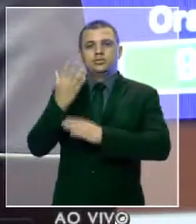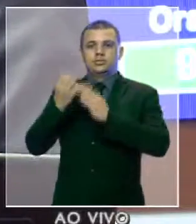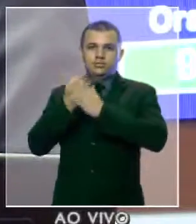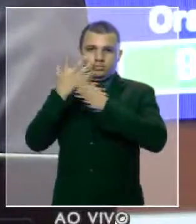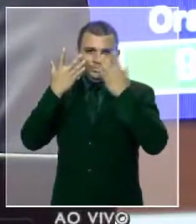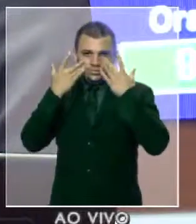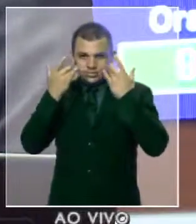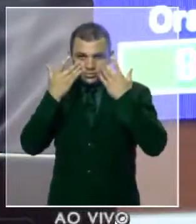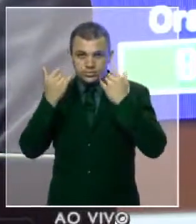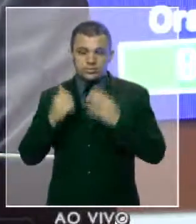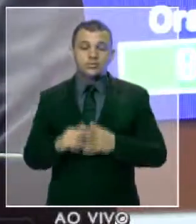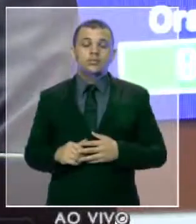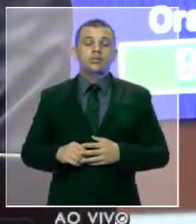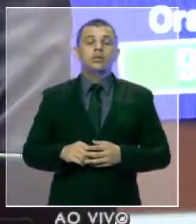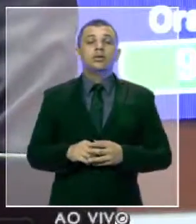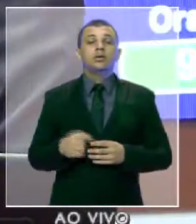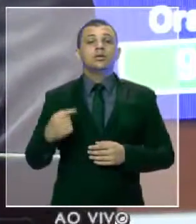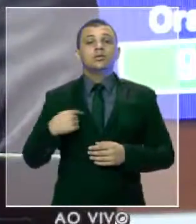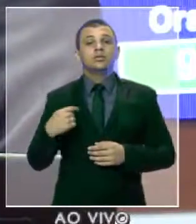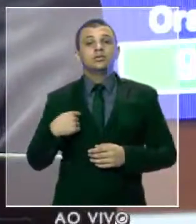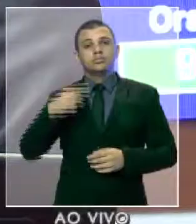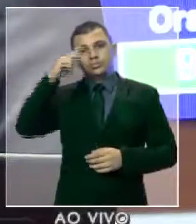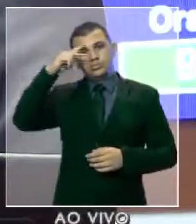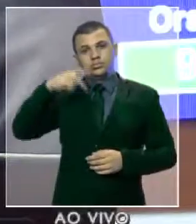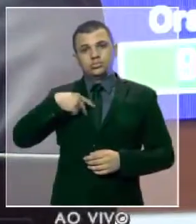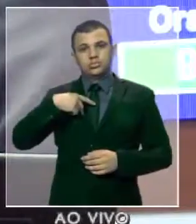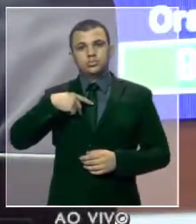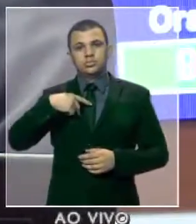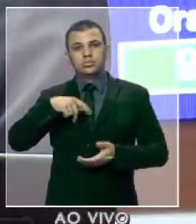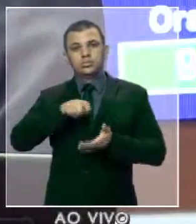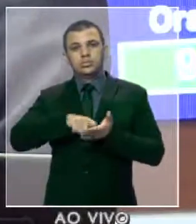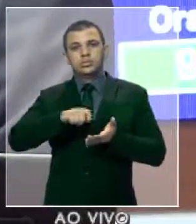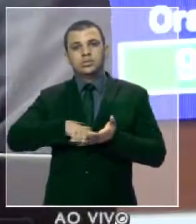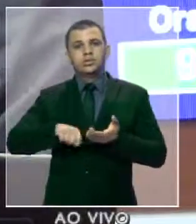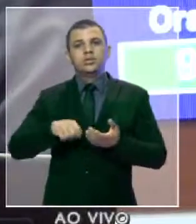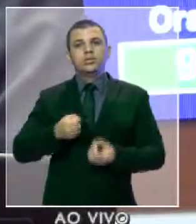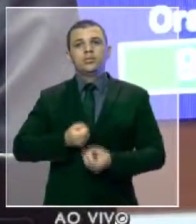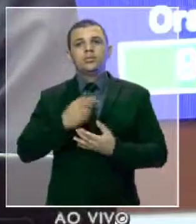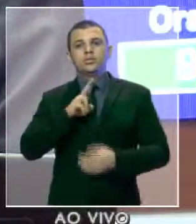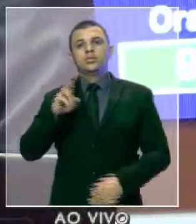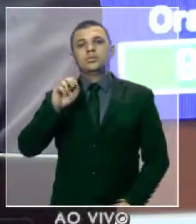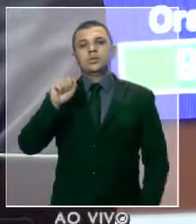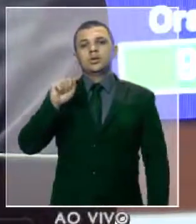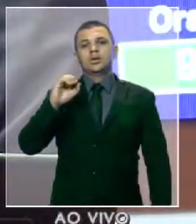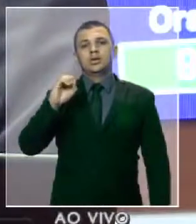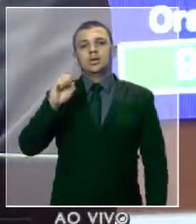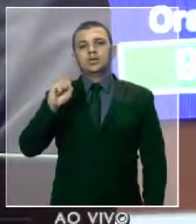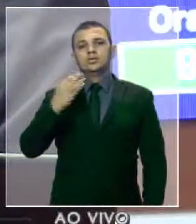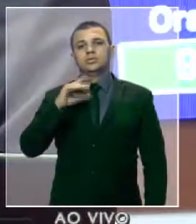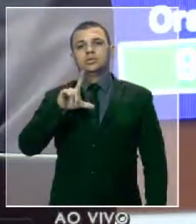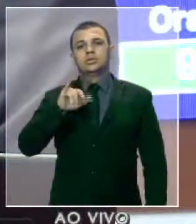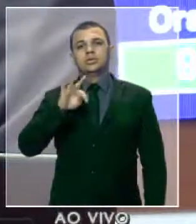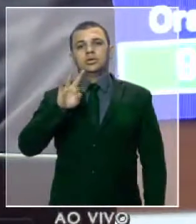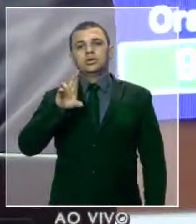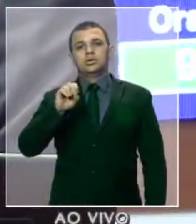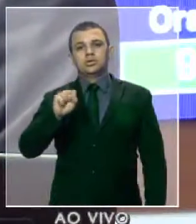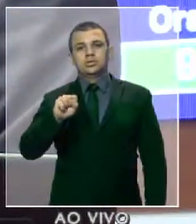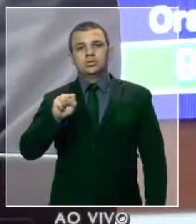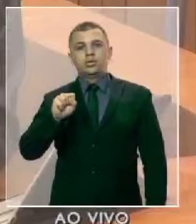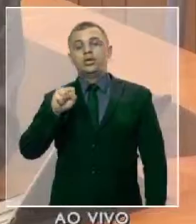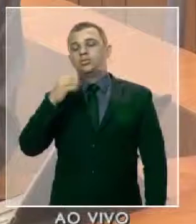nossa autoria, chamada Aos Mitos. Até porque o Nauro vai ser, certamente, este